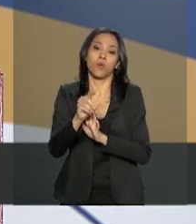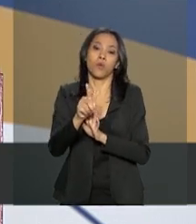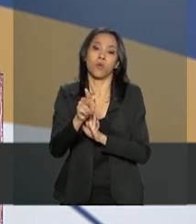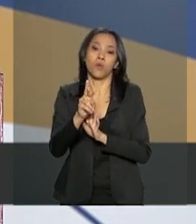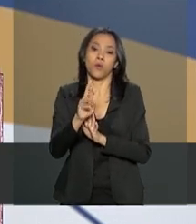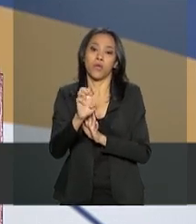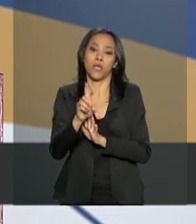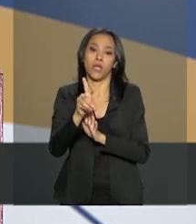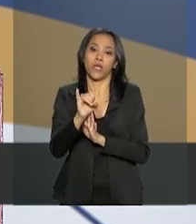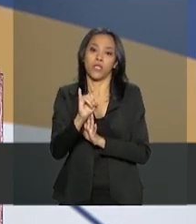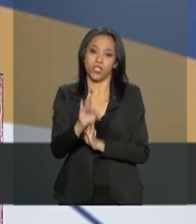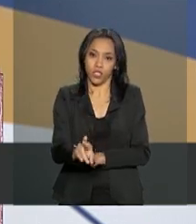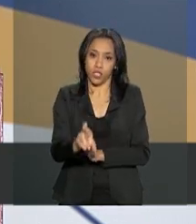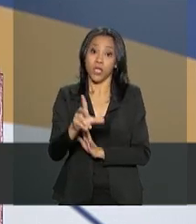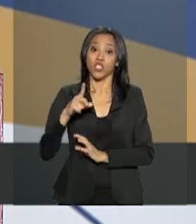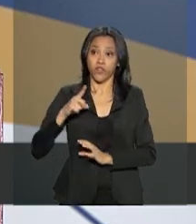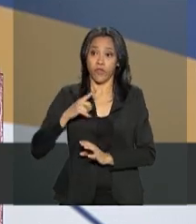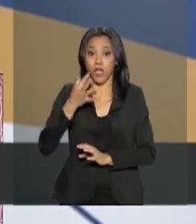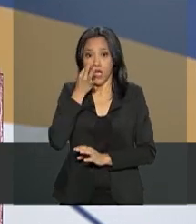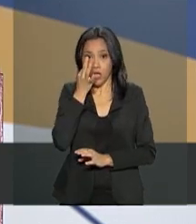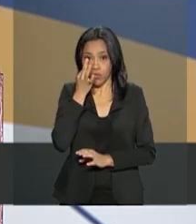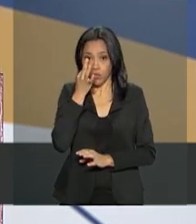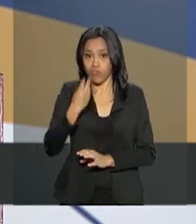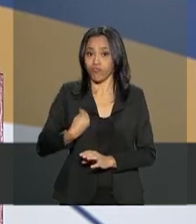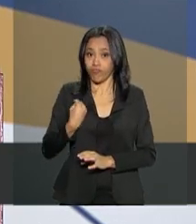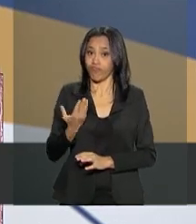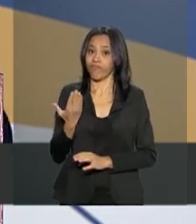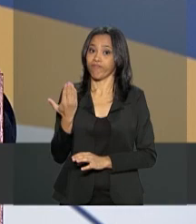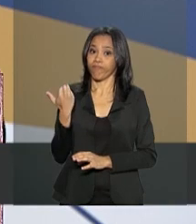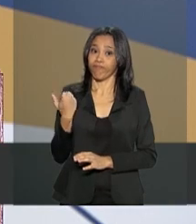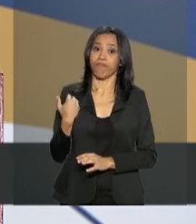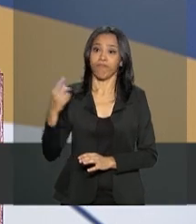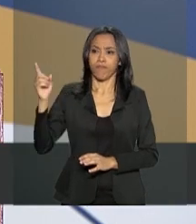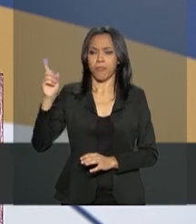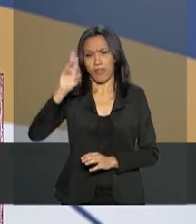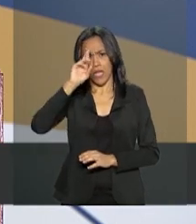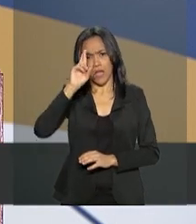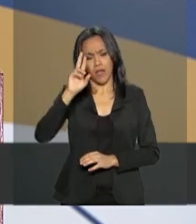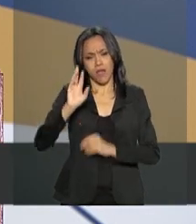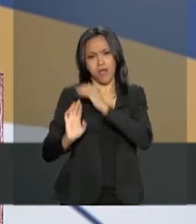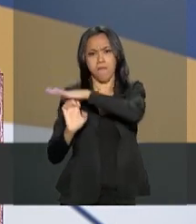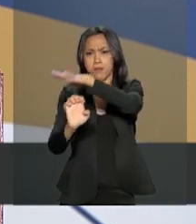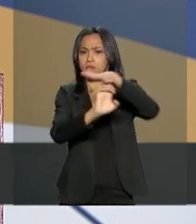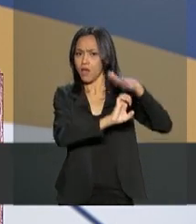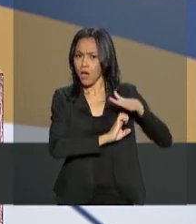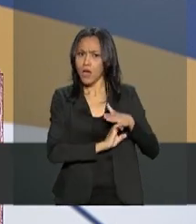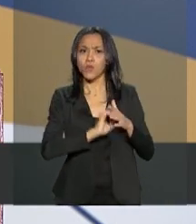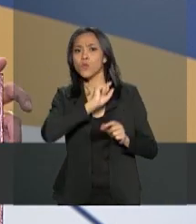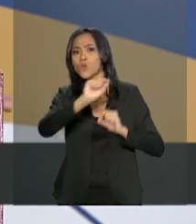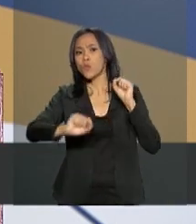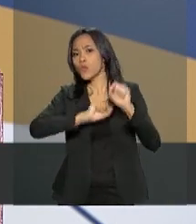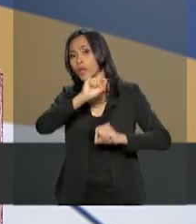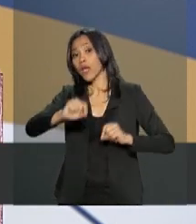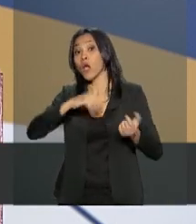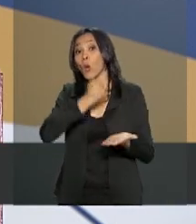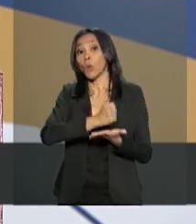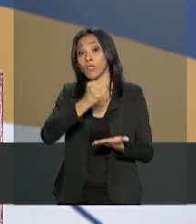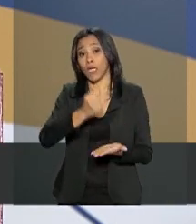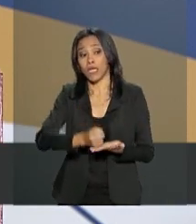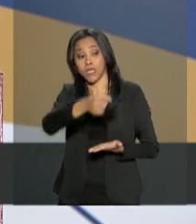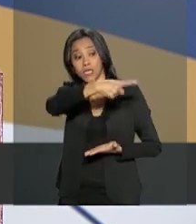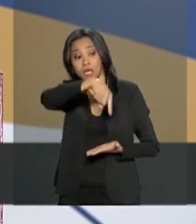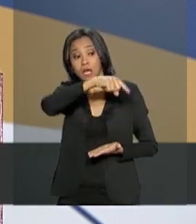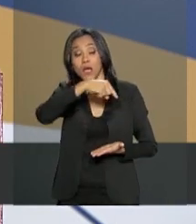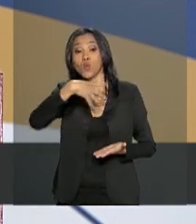estiver da mais variada os mais variados setores visa exatamente a contratação daqueles filhos de bolsistas famílias e hoje